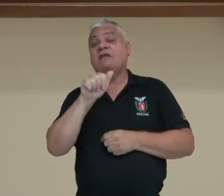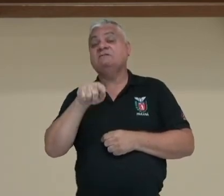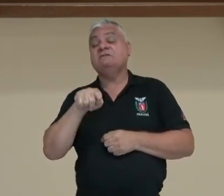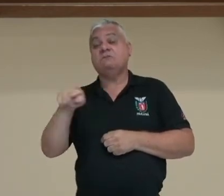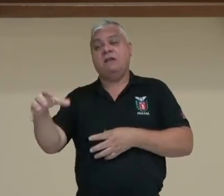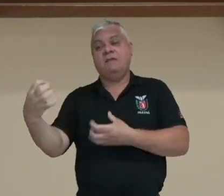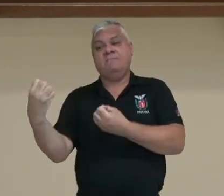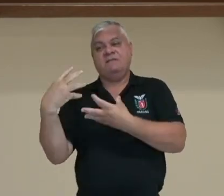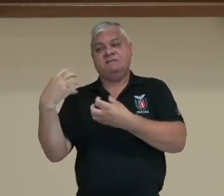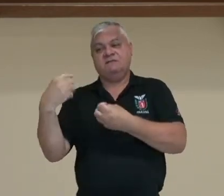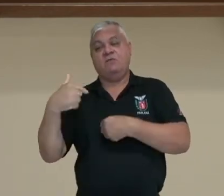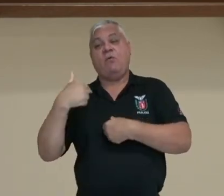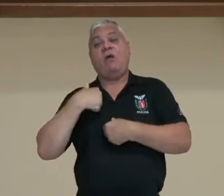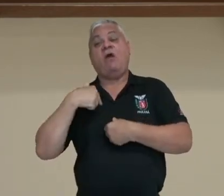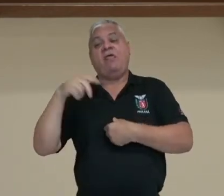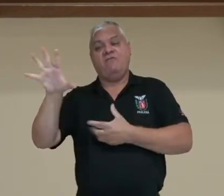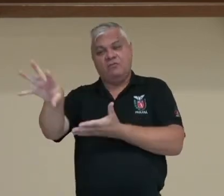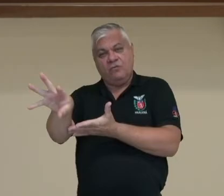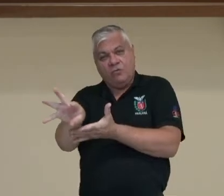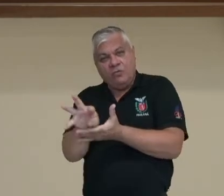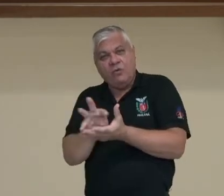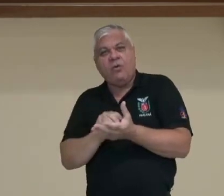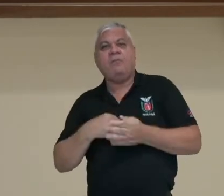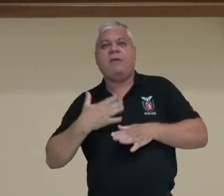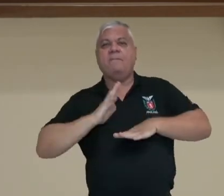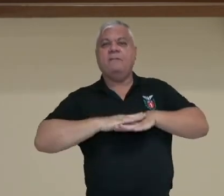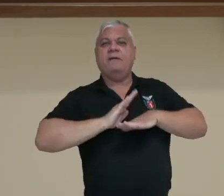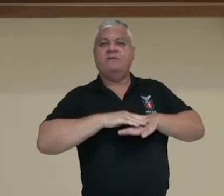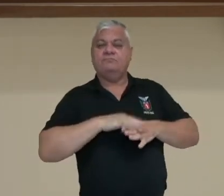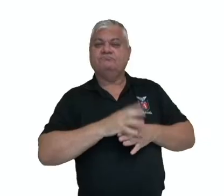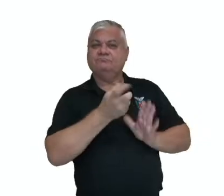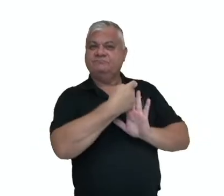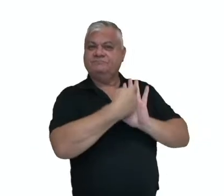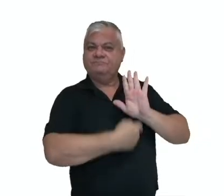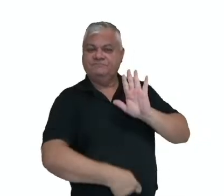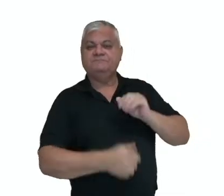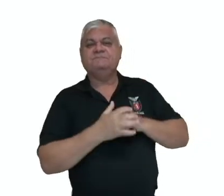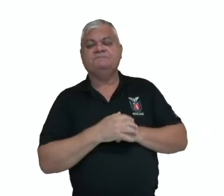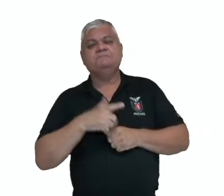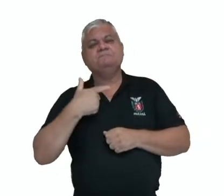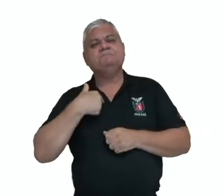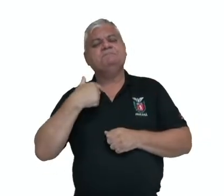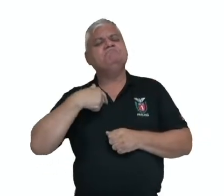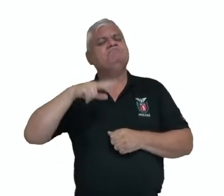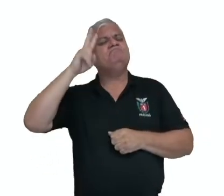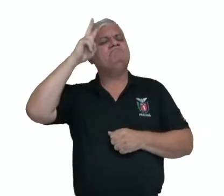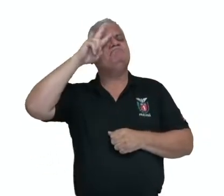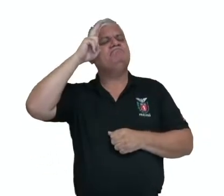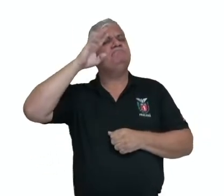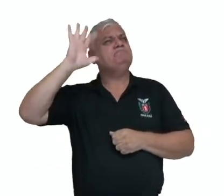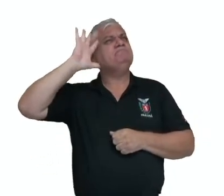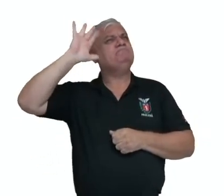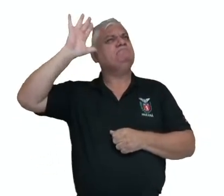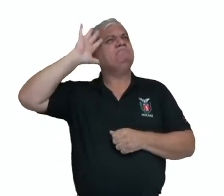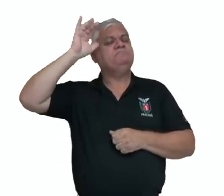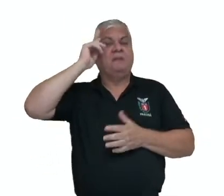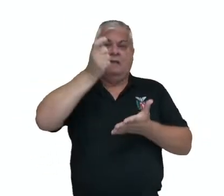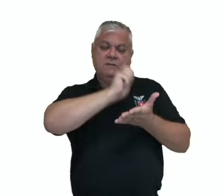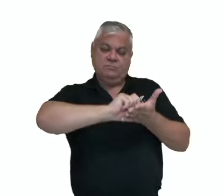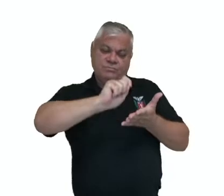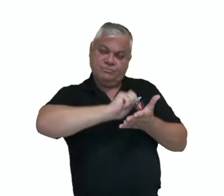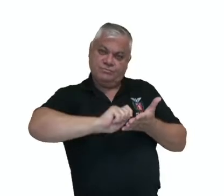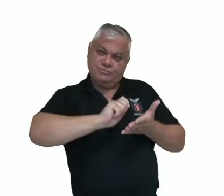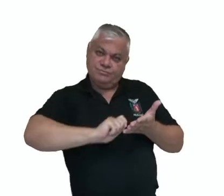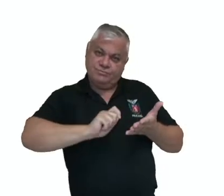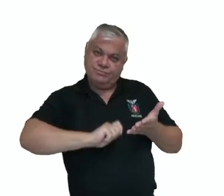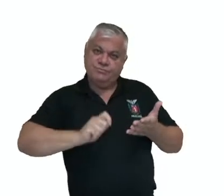e agora eu também vou fazer a minha poesia. Puxei pela memória para escrever essa história que chegou como um curisco,